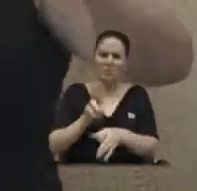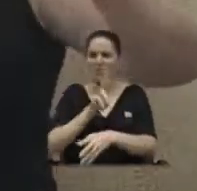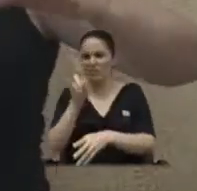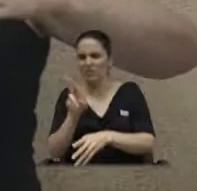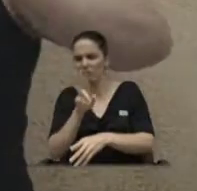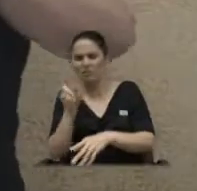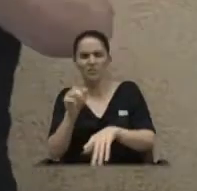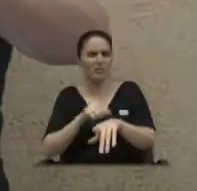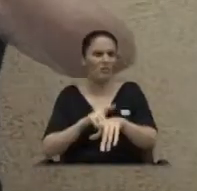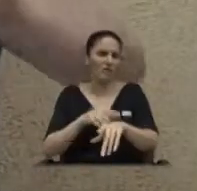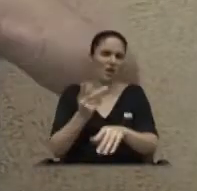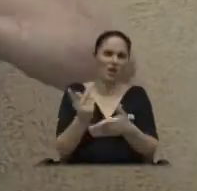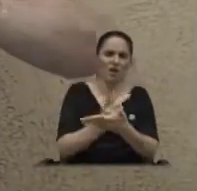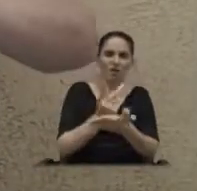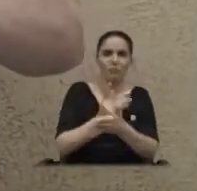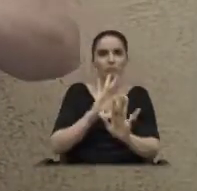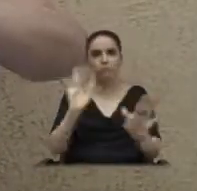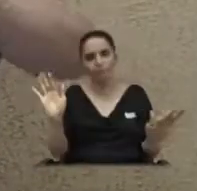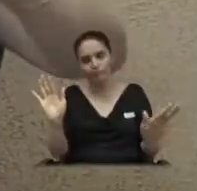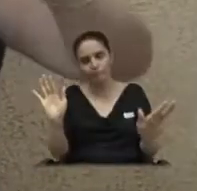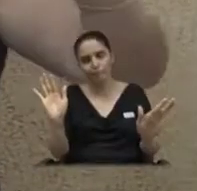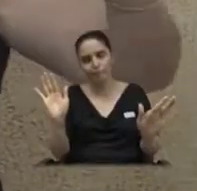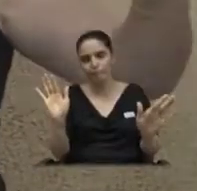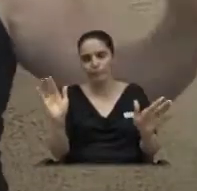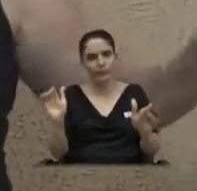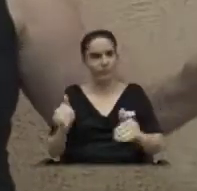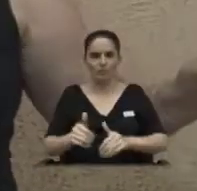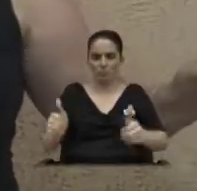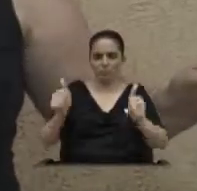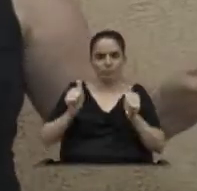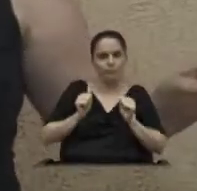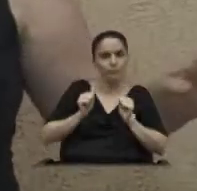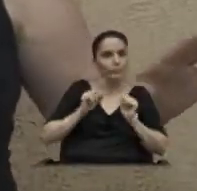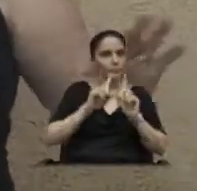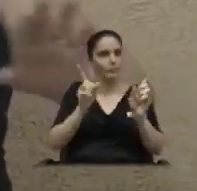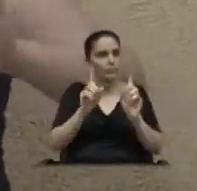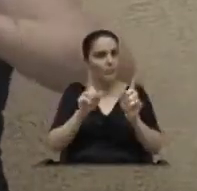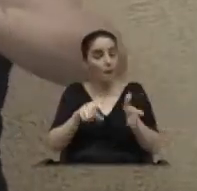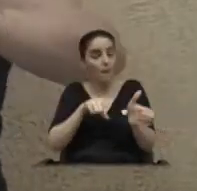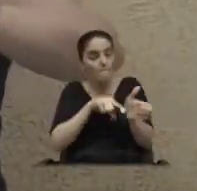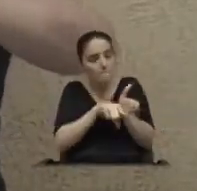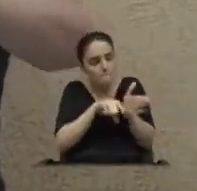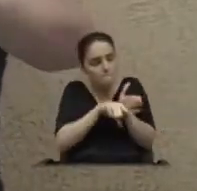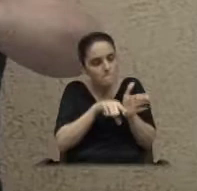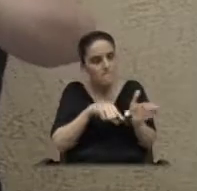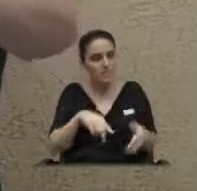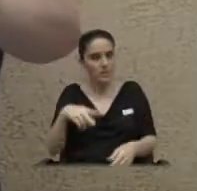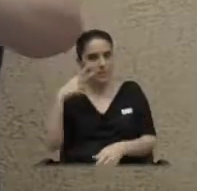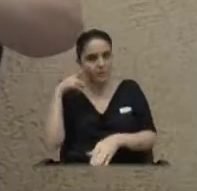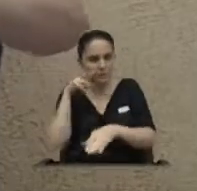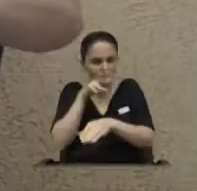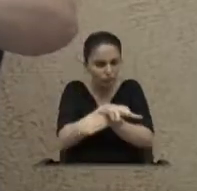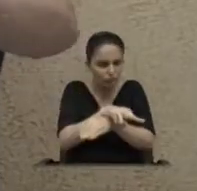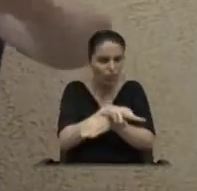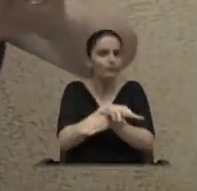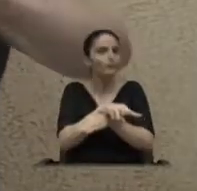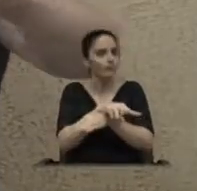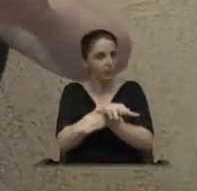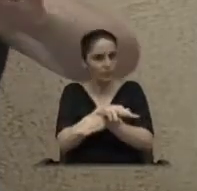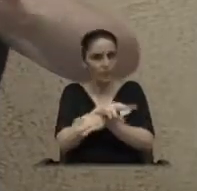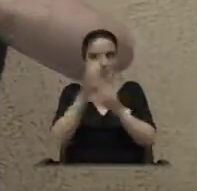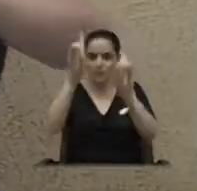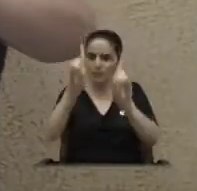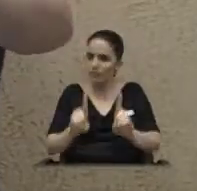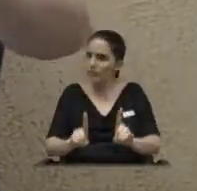do horário e usufruindo, aí já não é problema, aí é problema de fiscalização. Aí não é problema de que ele não pode sofrer, os deficientes não